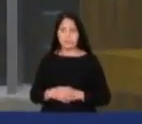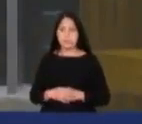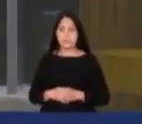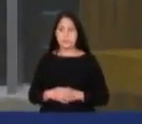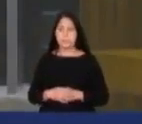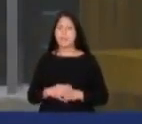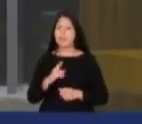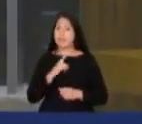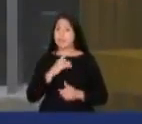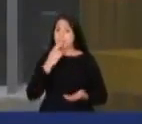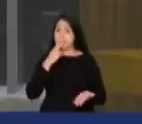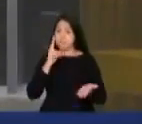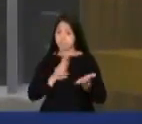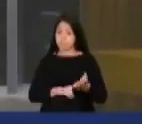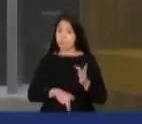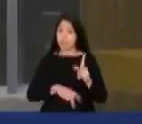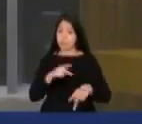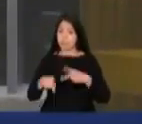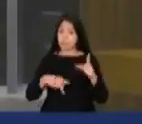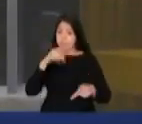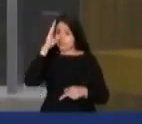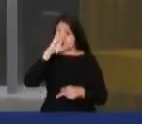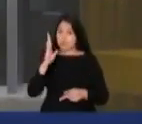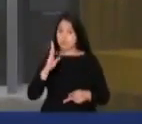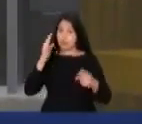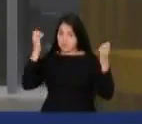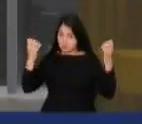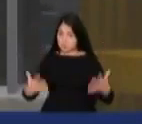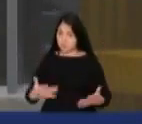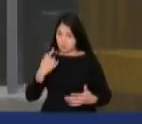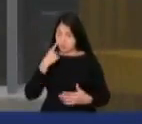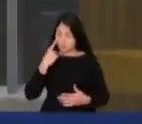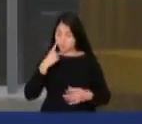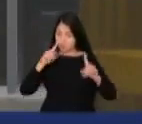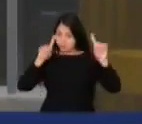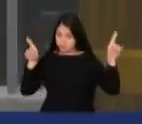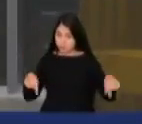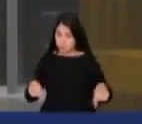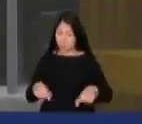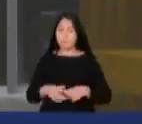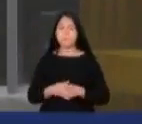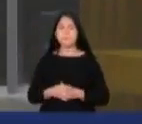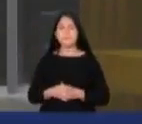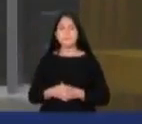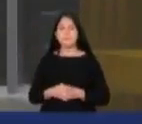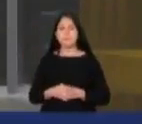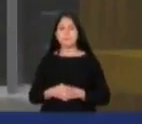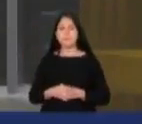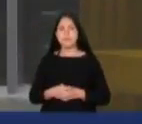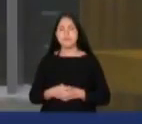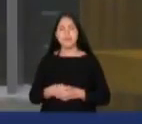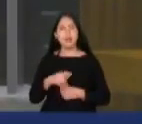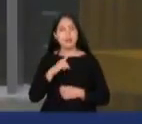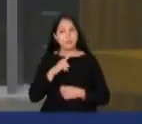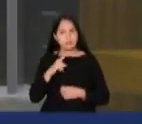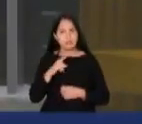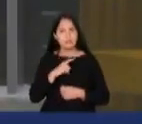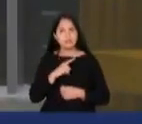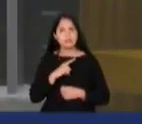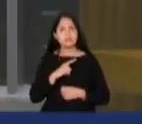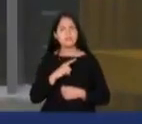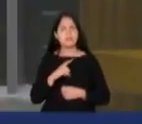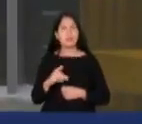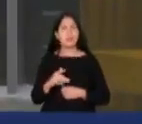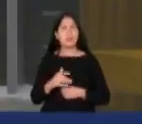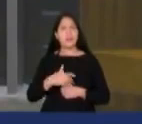carta aos brasileiros e às brasileiras? Aspas, a semente plantada rendeu frutos. O Brasil